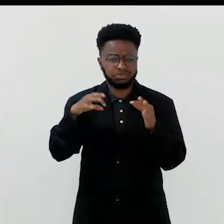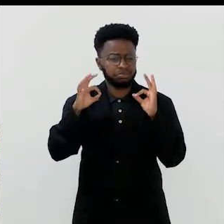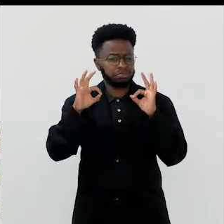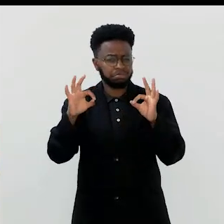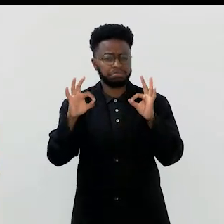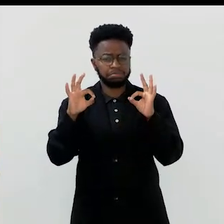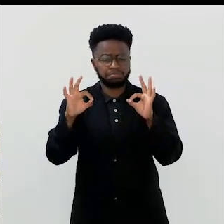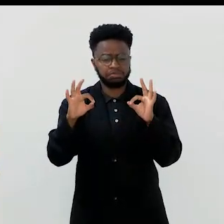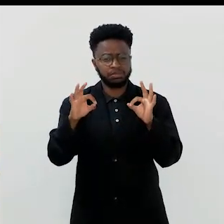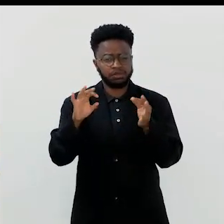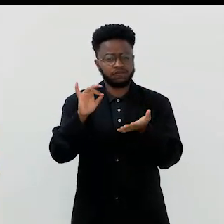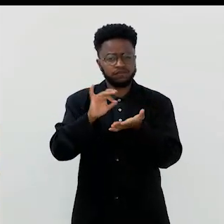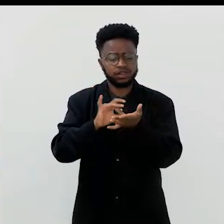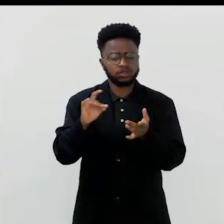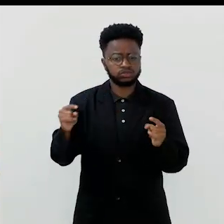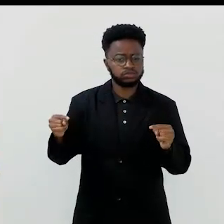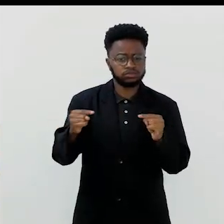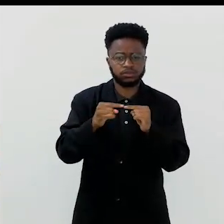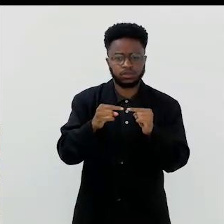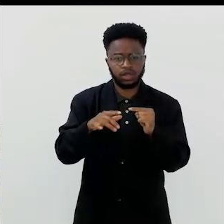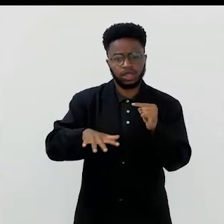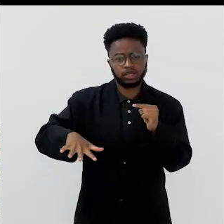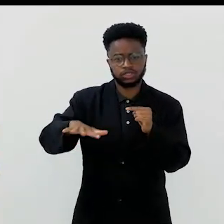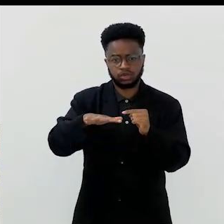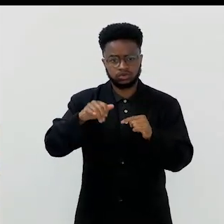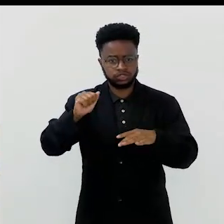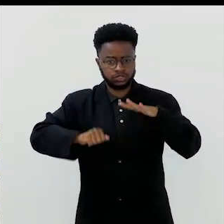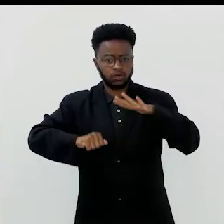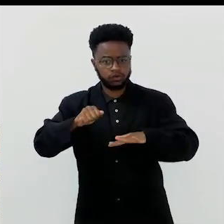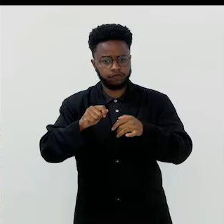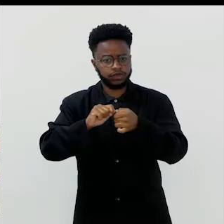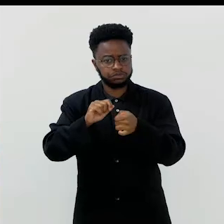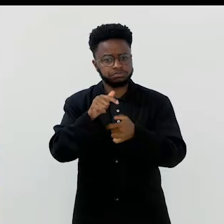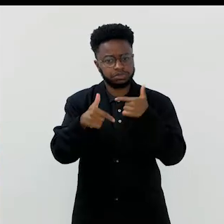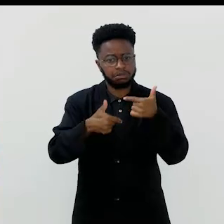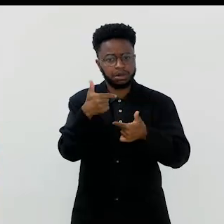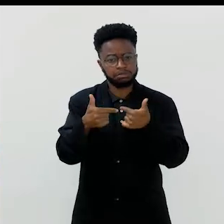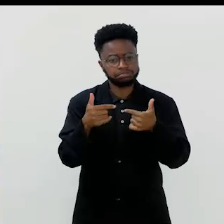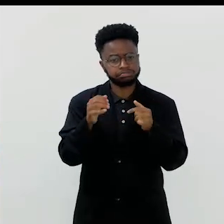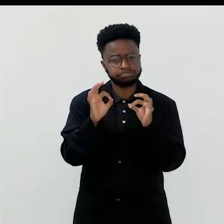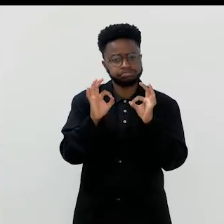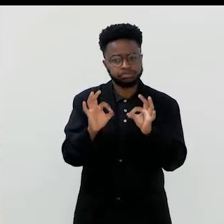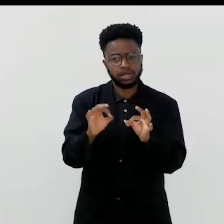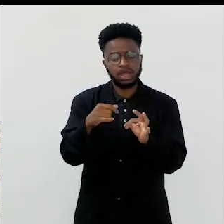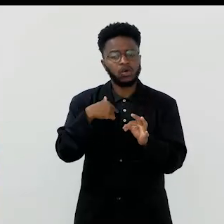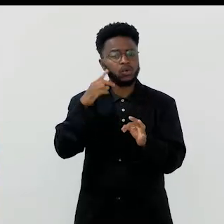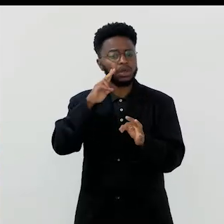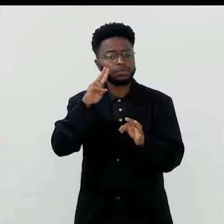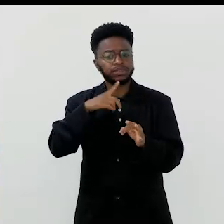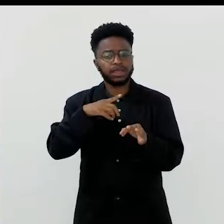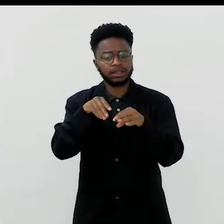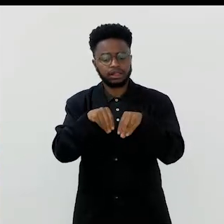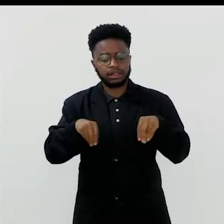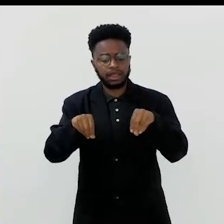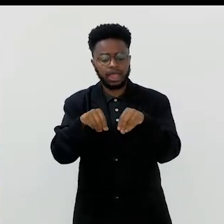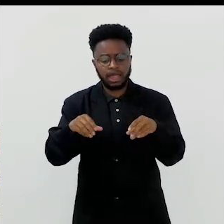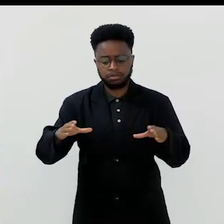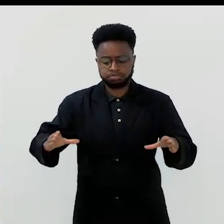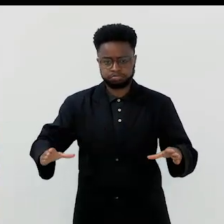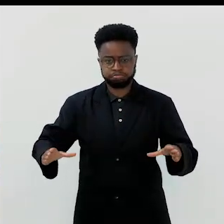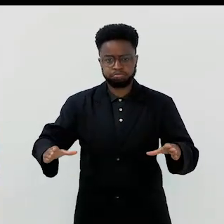uma coisa bem regional mesmo. O Salgueiro fez muito bem esse trabalho. Eu lembro que era saco de